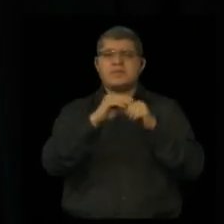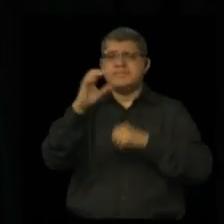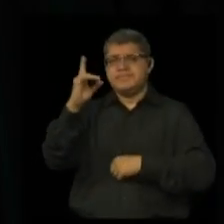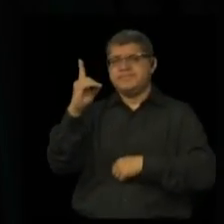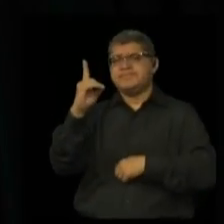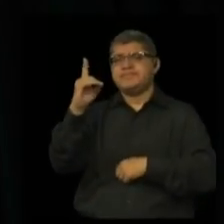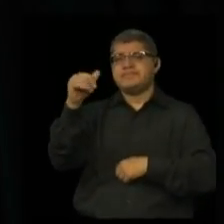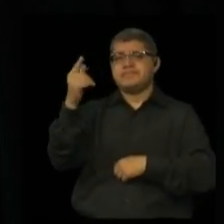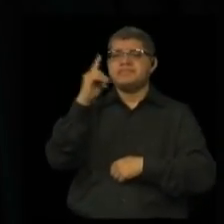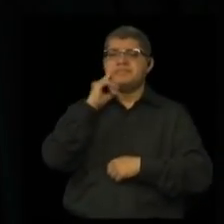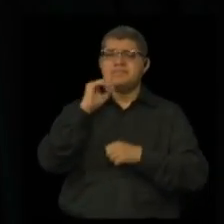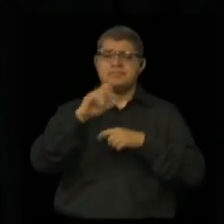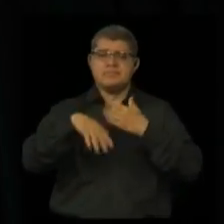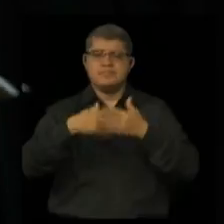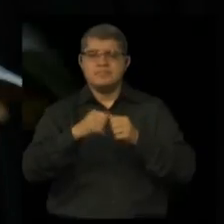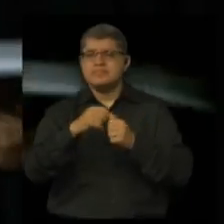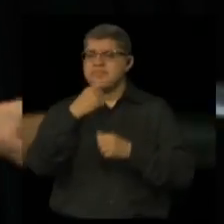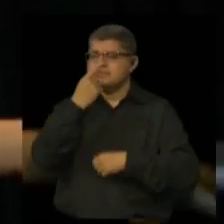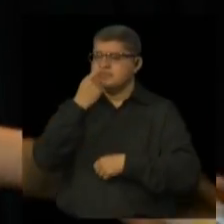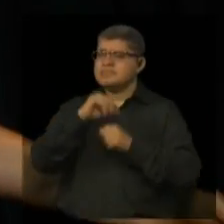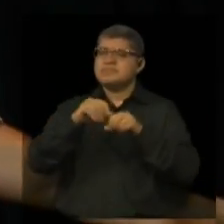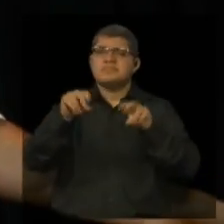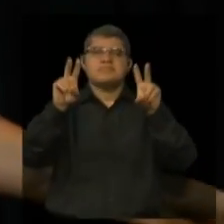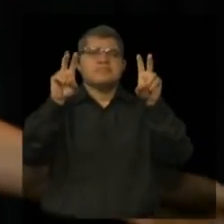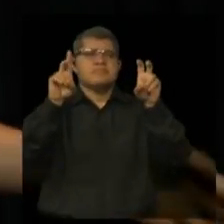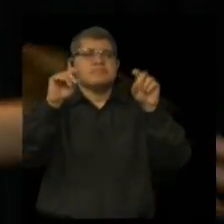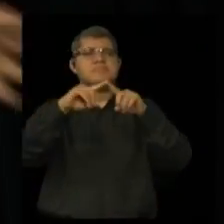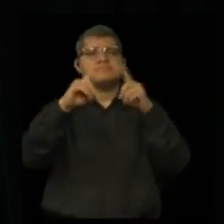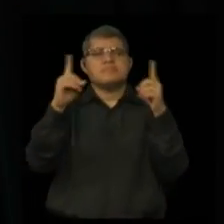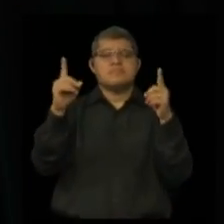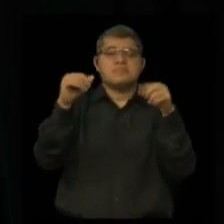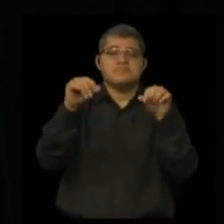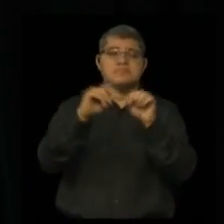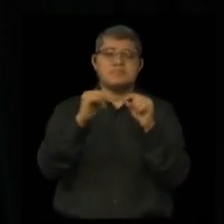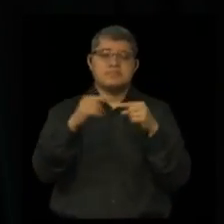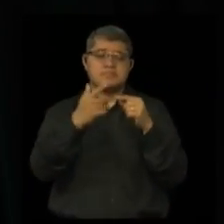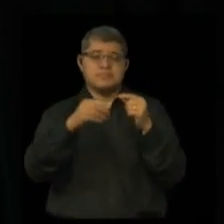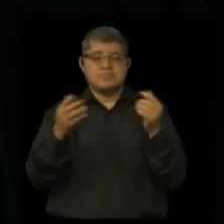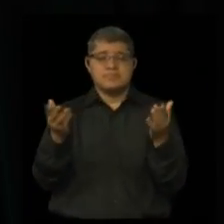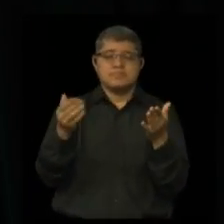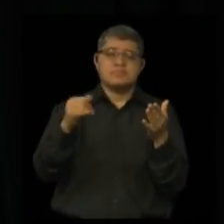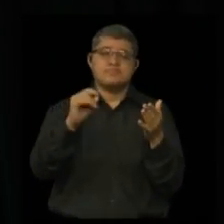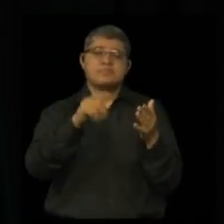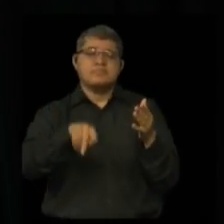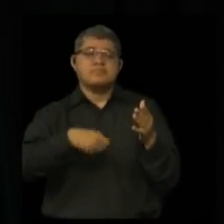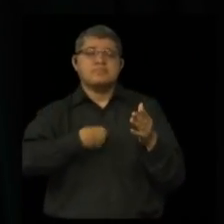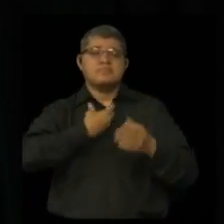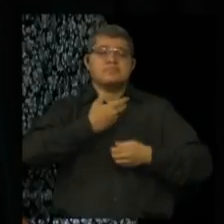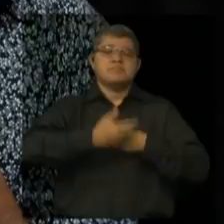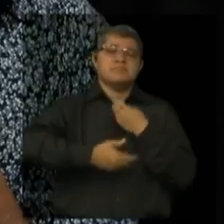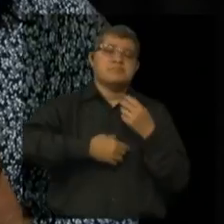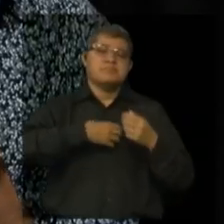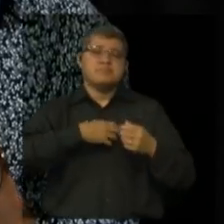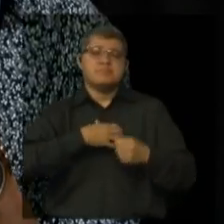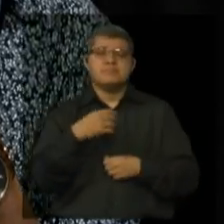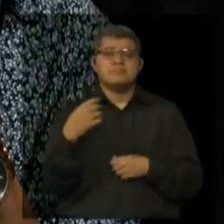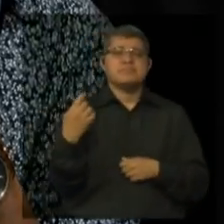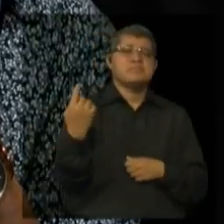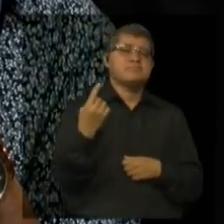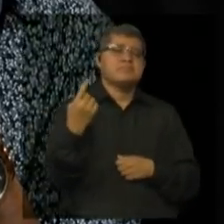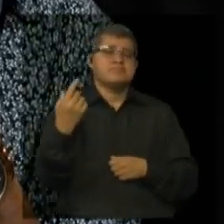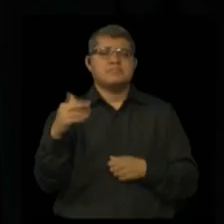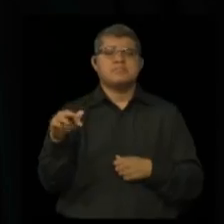Sim. Ele permeia, assim, me fale um pouquinho desse tema, assim, apesar de ser algo recorrente nos poetas, né, o sentimento de solidão,